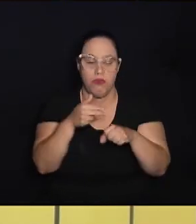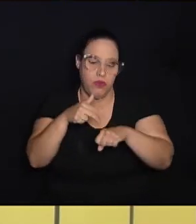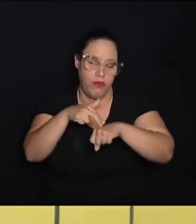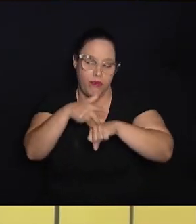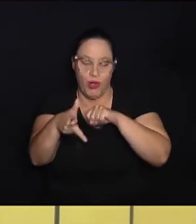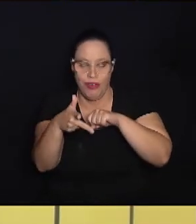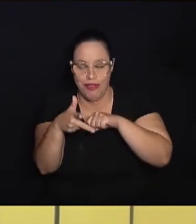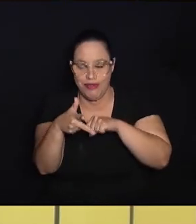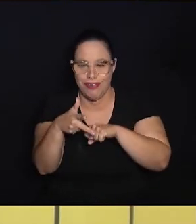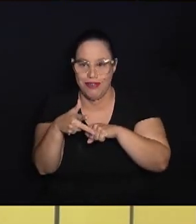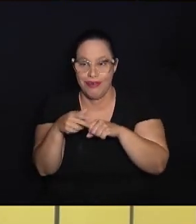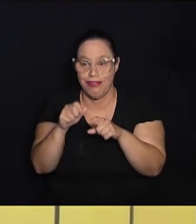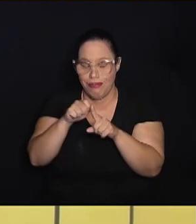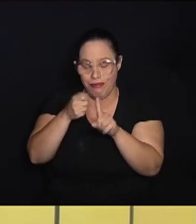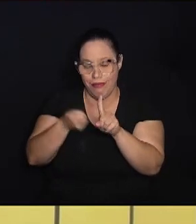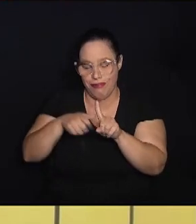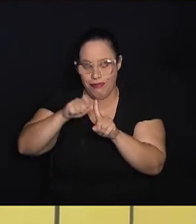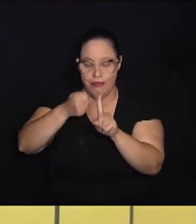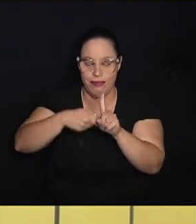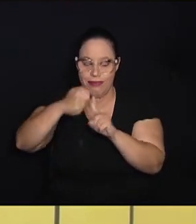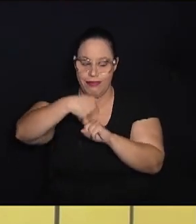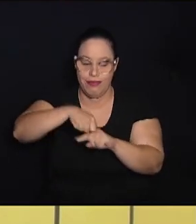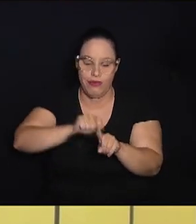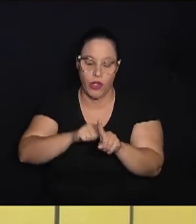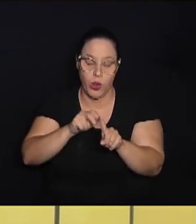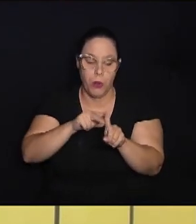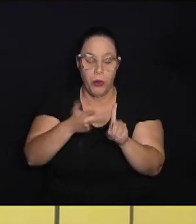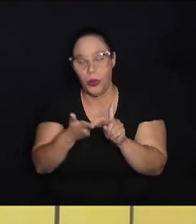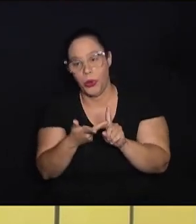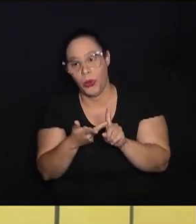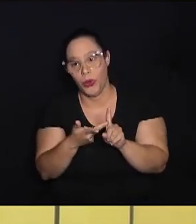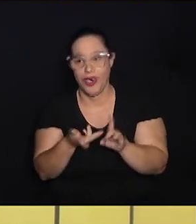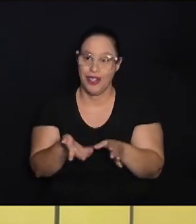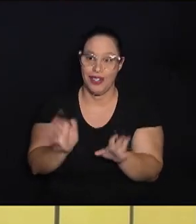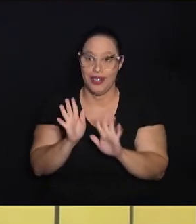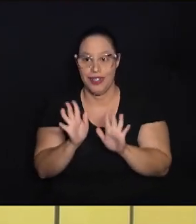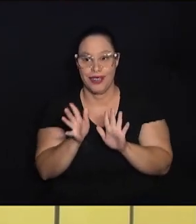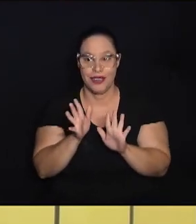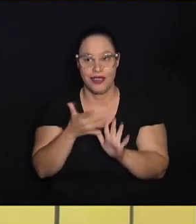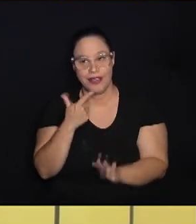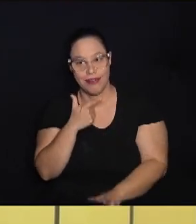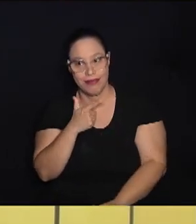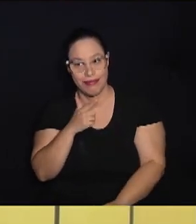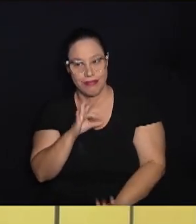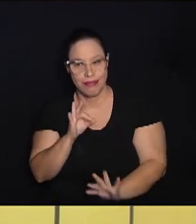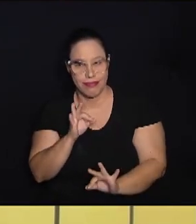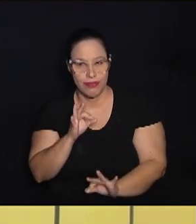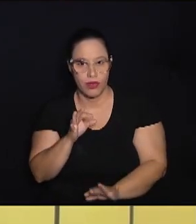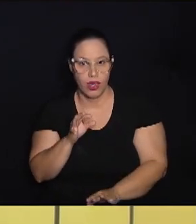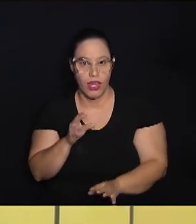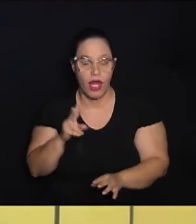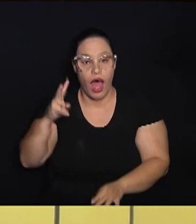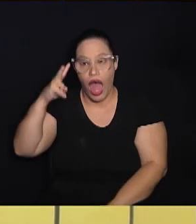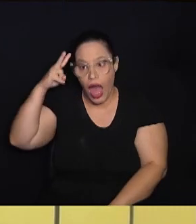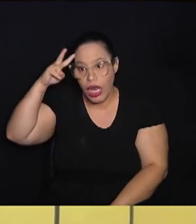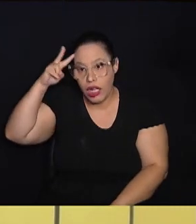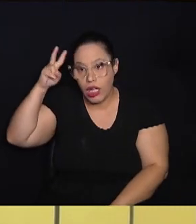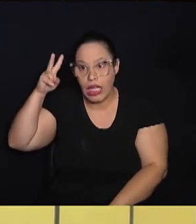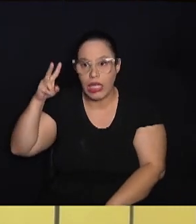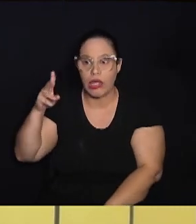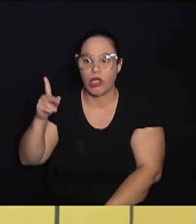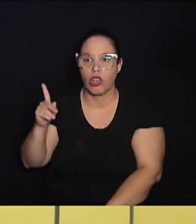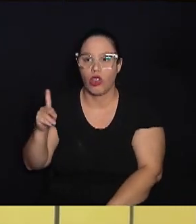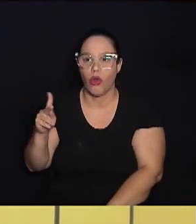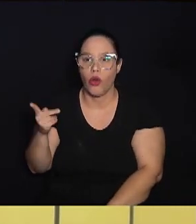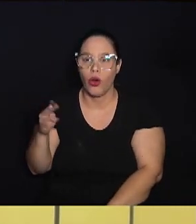Óbvio geralmente mais engraçado que isso tô só né citando aqui mas o Cartom ess é só esse quadro a história em quadrinhos